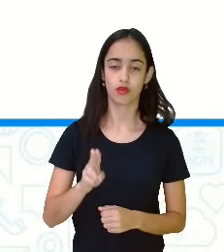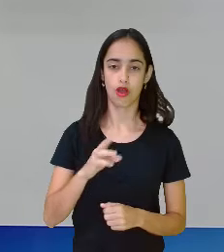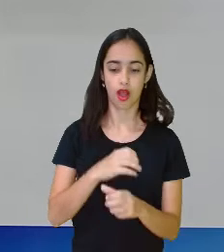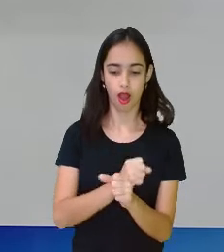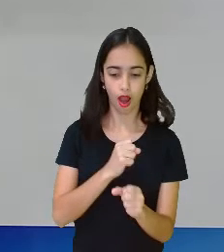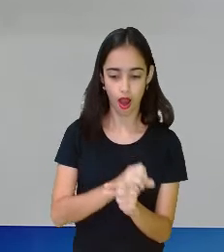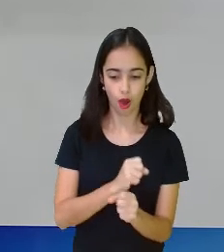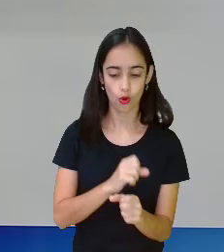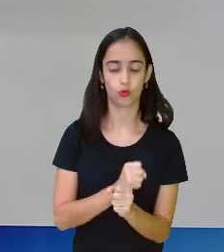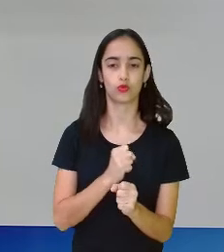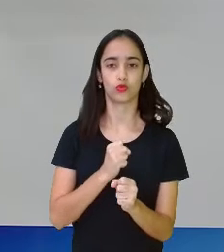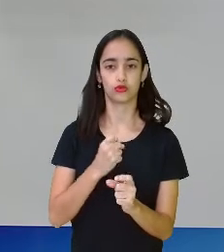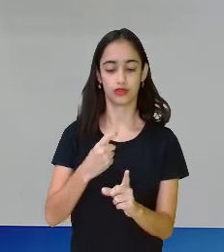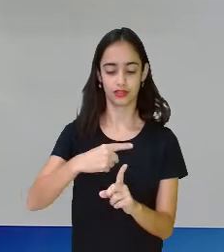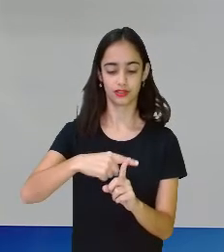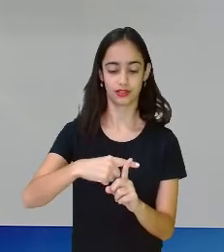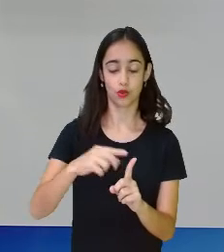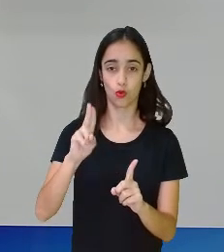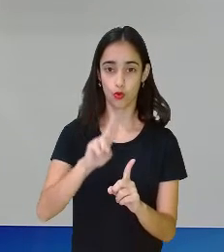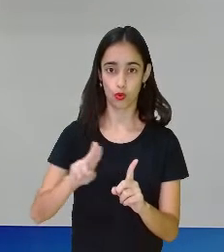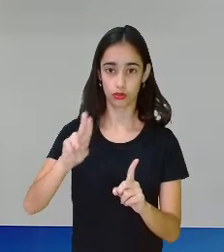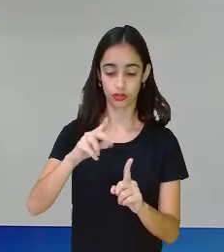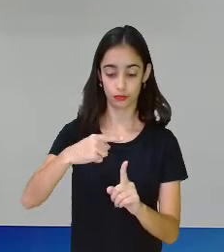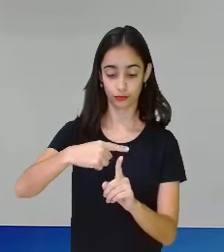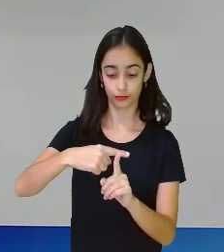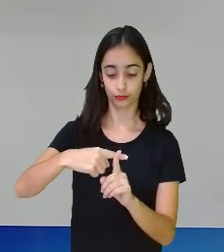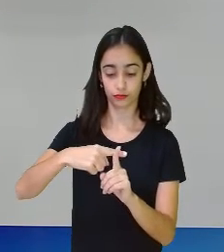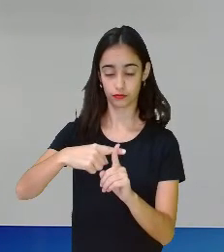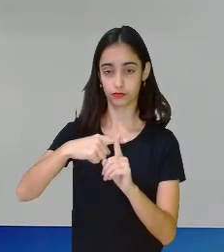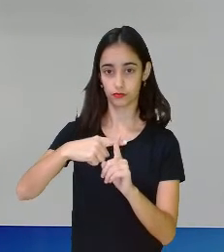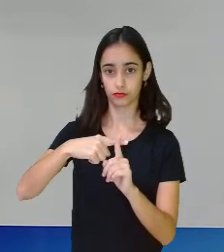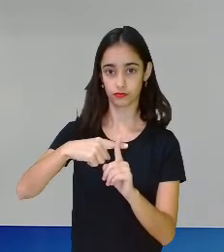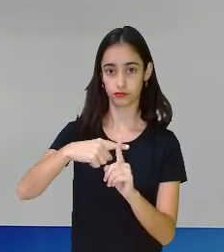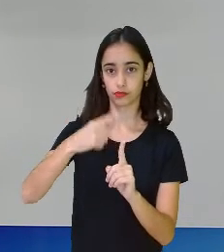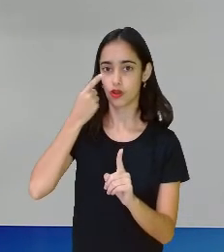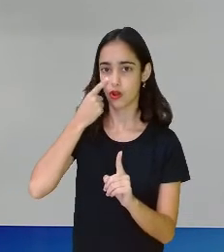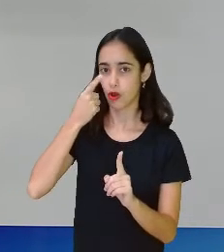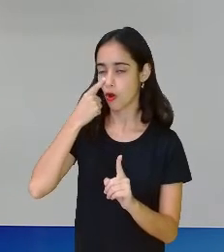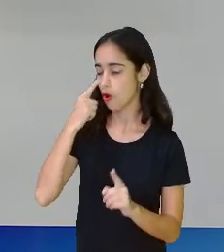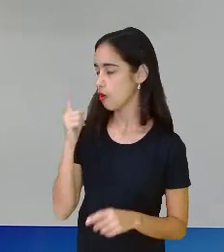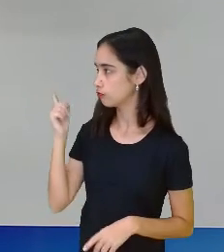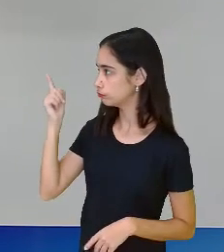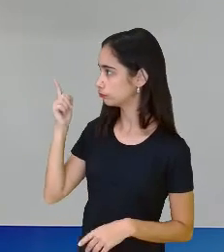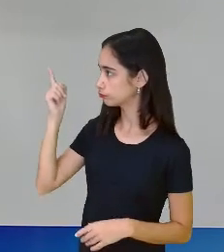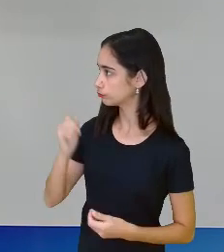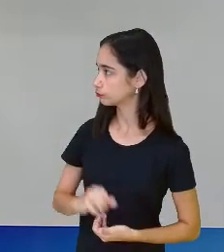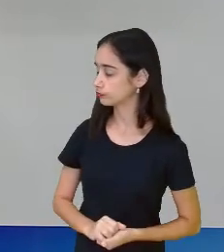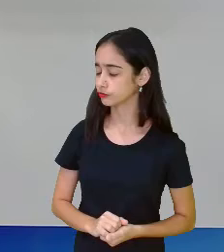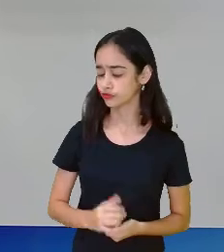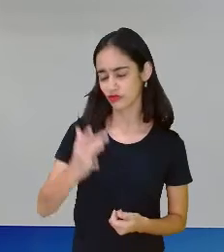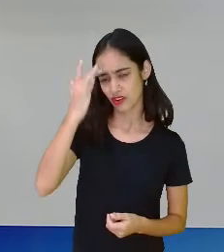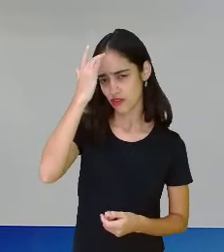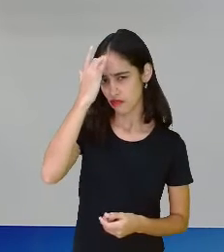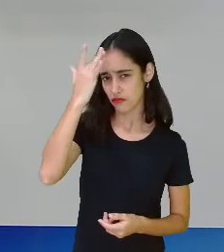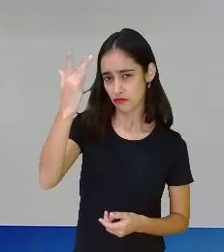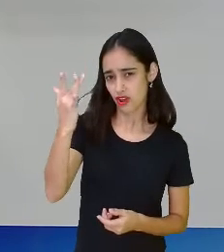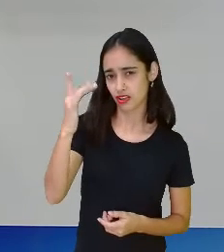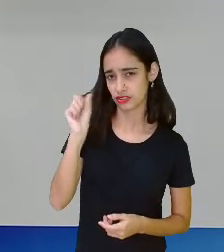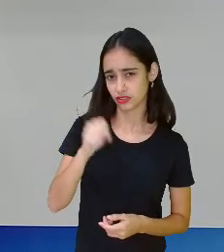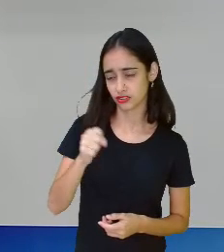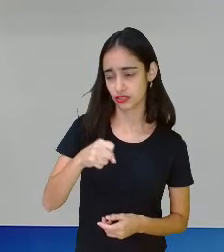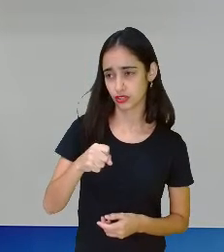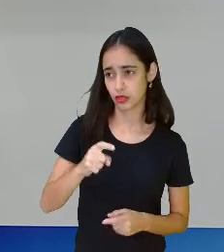simbolozinho representa mais. Eita, professor, isso é muito fácil. É muito fácil. Só que se você trocar